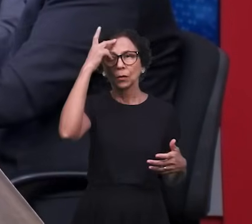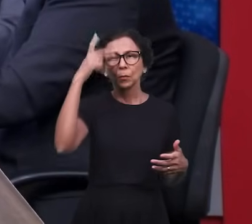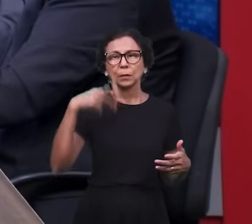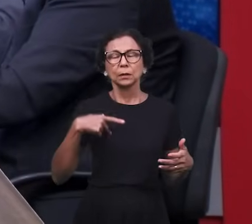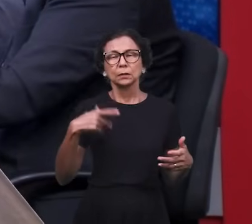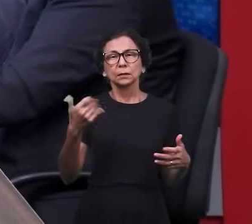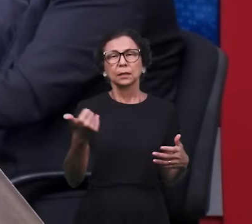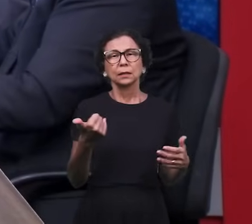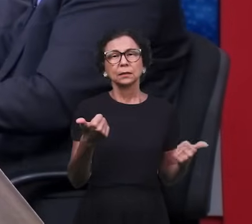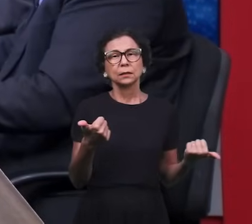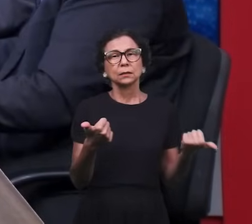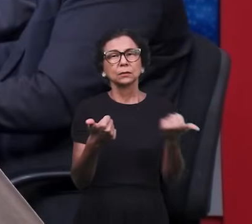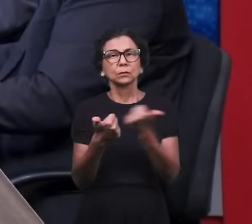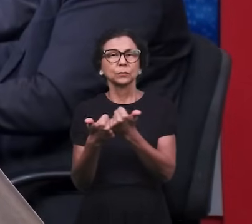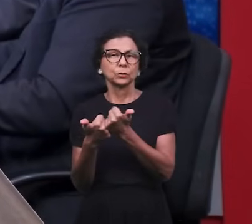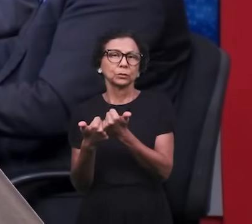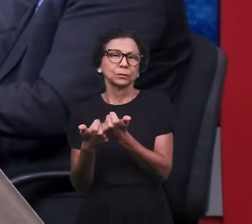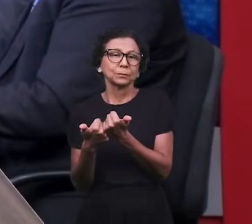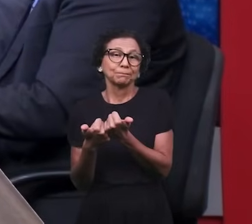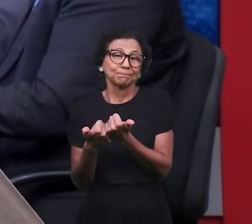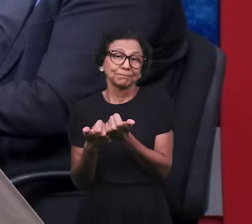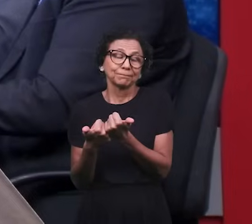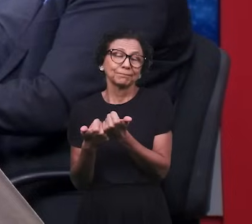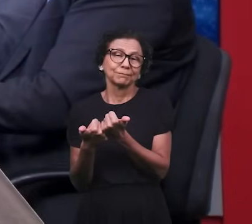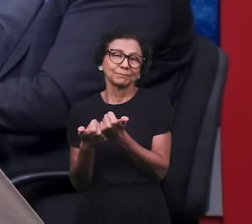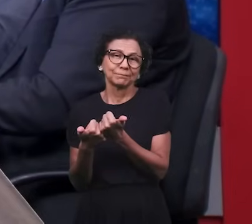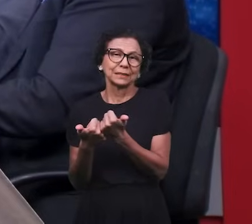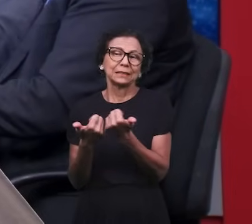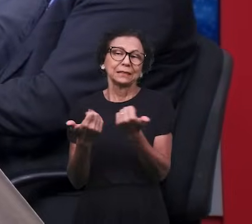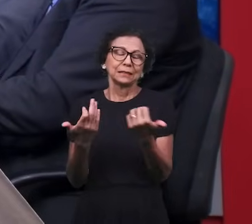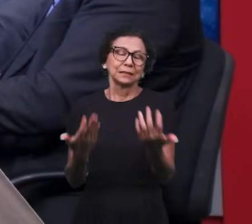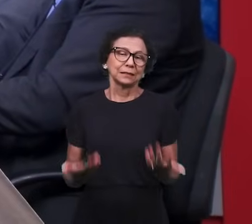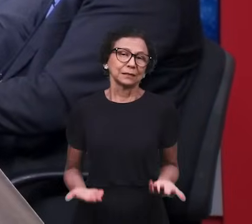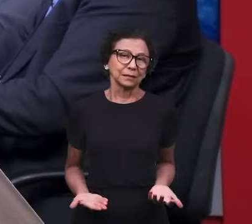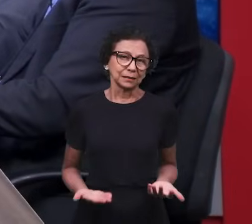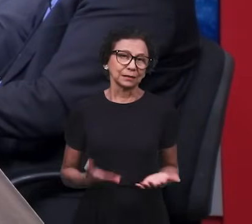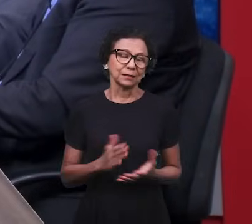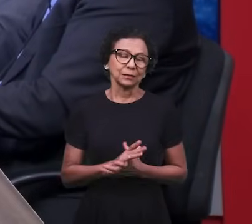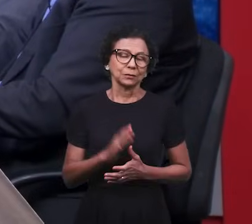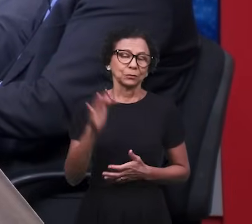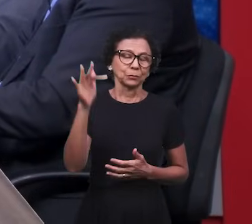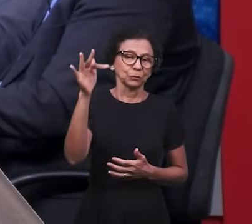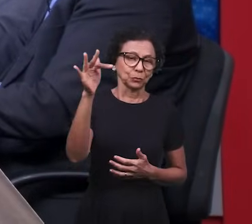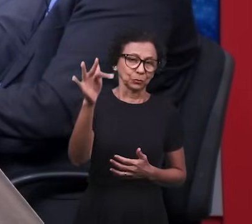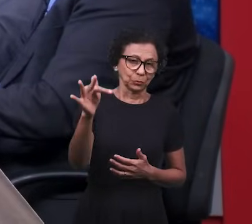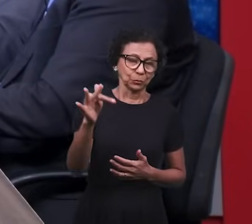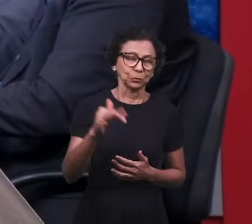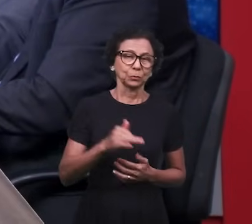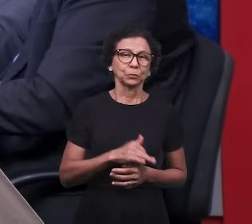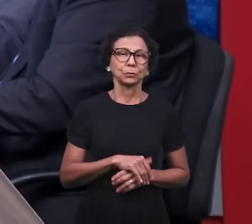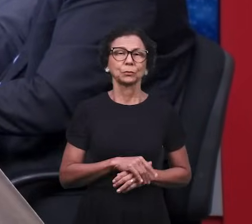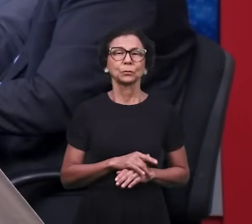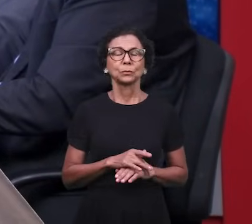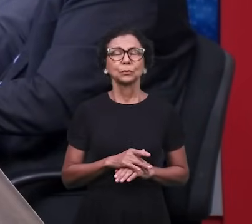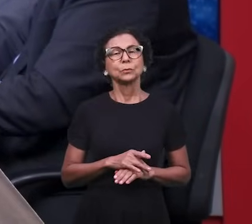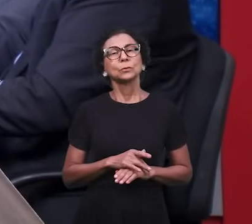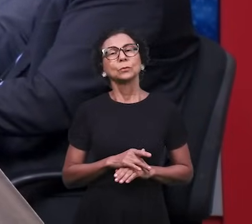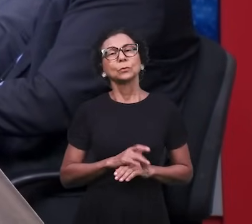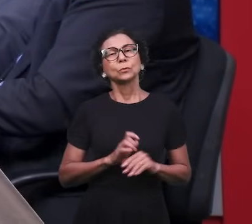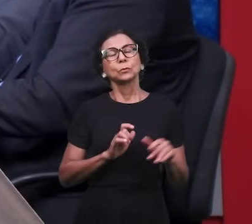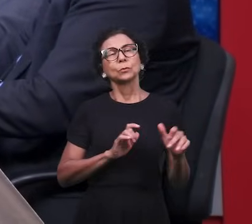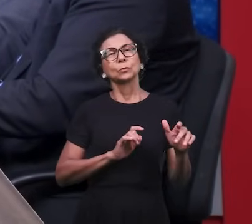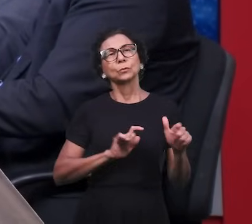né? Então, o que acontece? A tendência que a gente tem é que todos os empregos que dependam